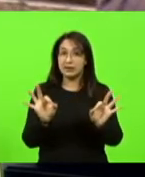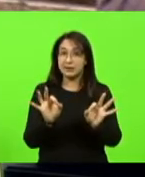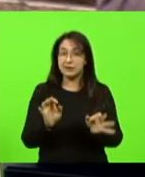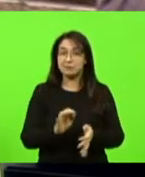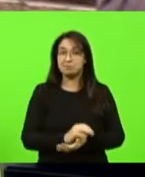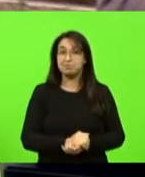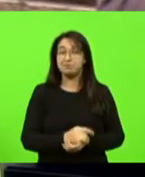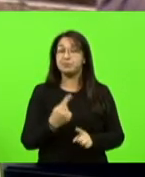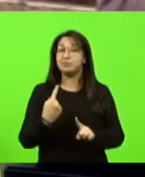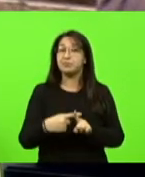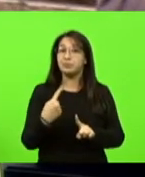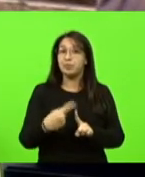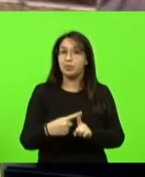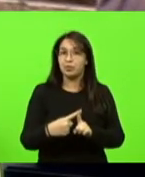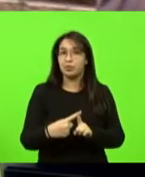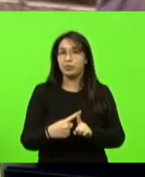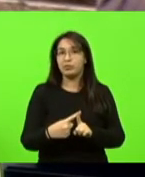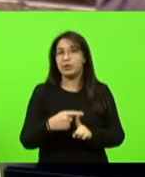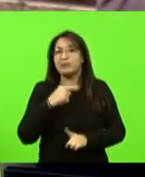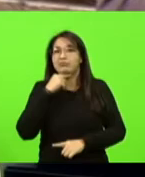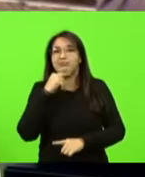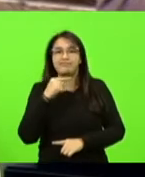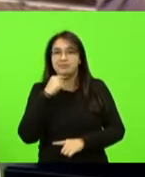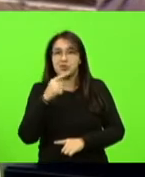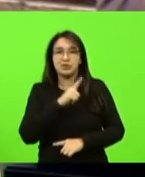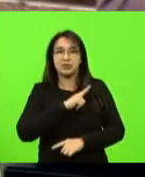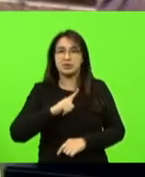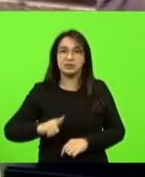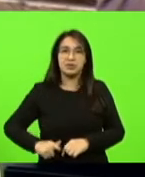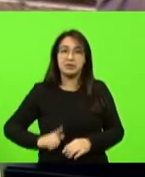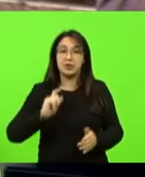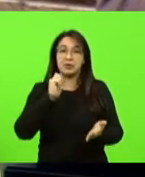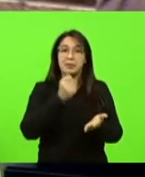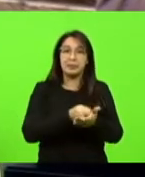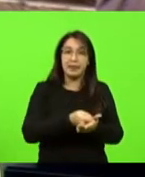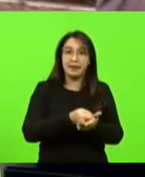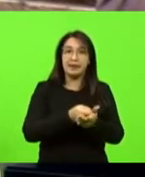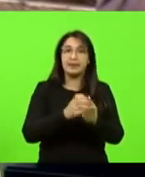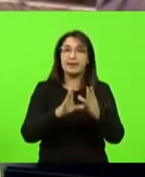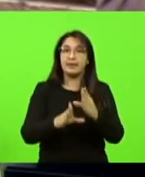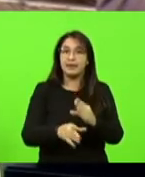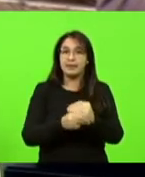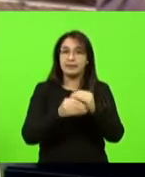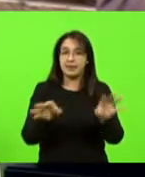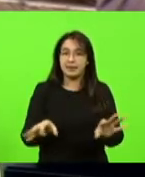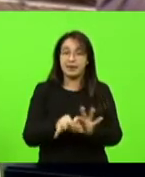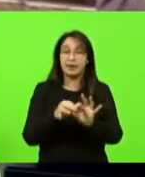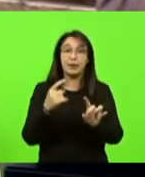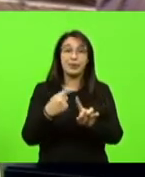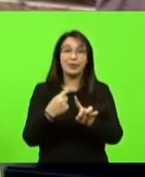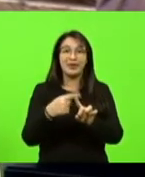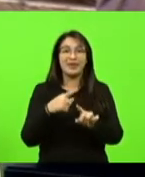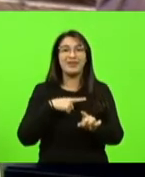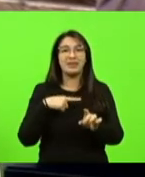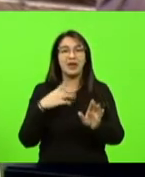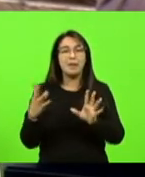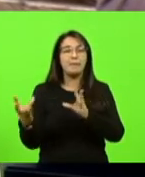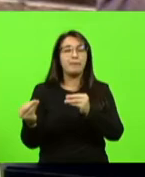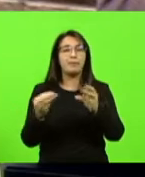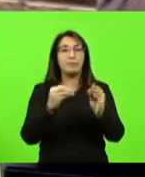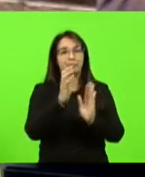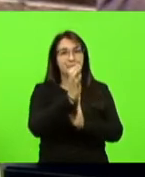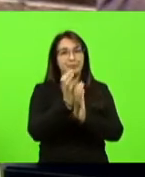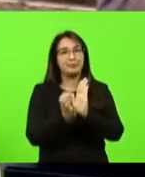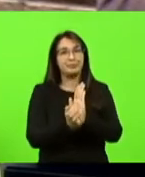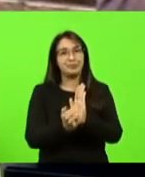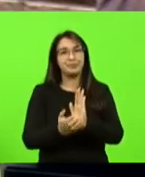Por quê? Porque não conseguia, o governo não conseguia pagar as emendas com convênio, de tanta burocracia que é.